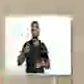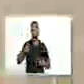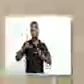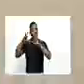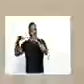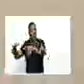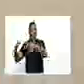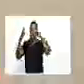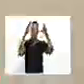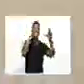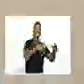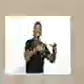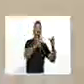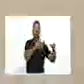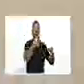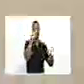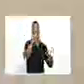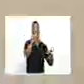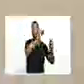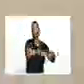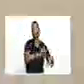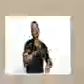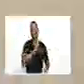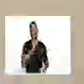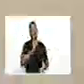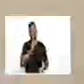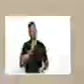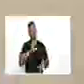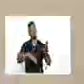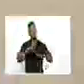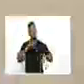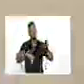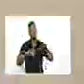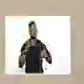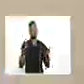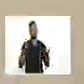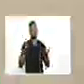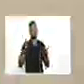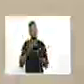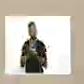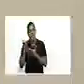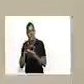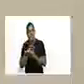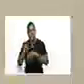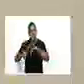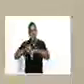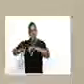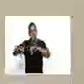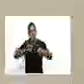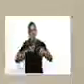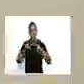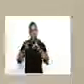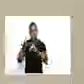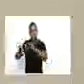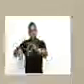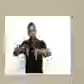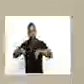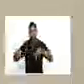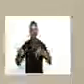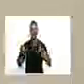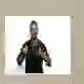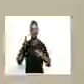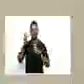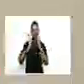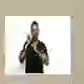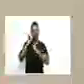aterro nem tudo pode ir PR reciclagem então é um nós acabamos ficando na reciclagem lá na na na na na na